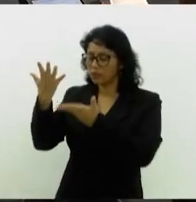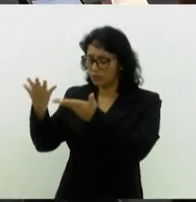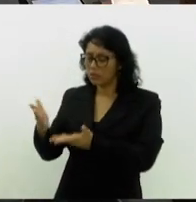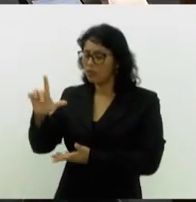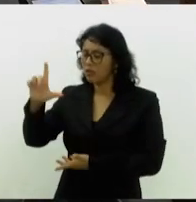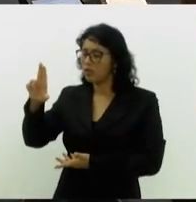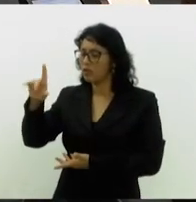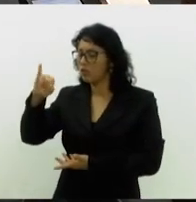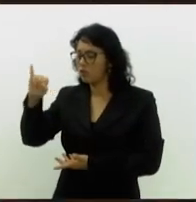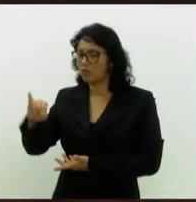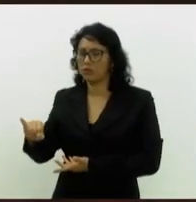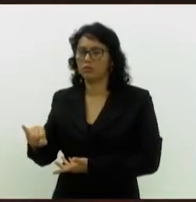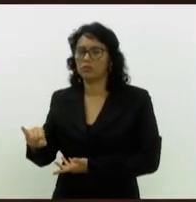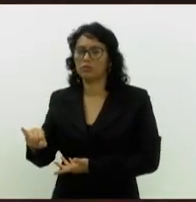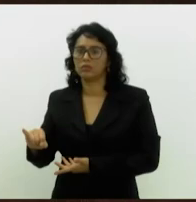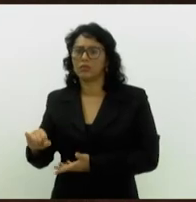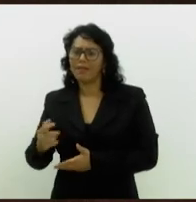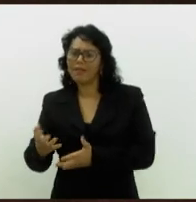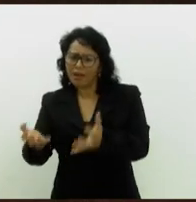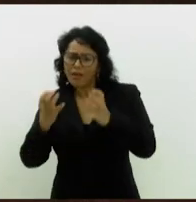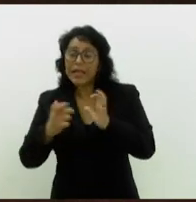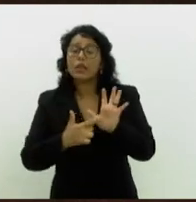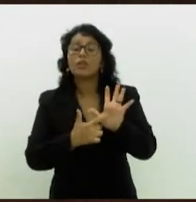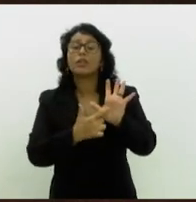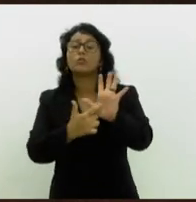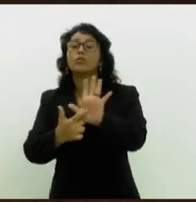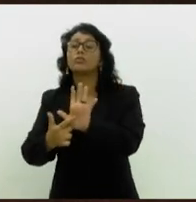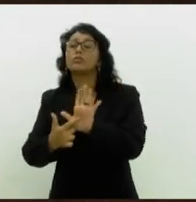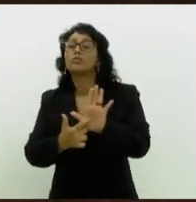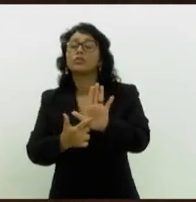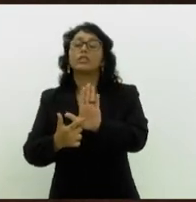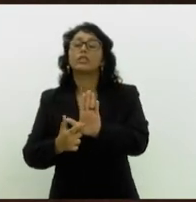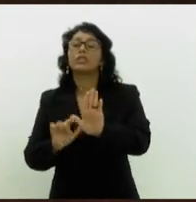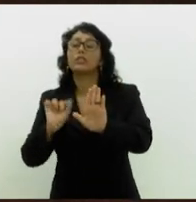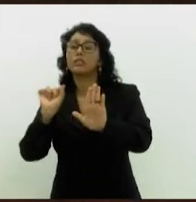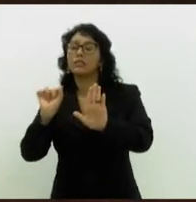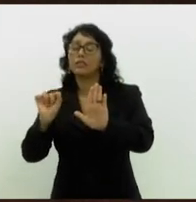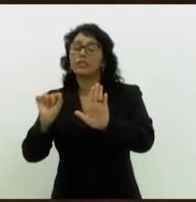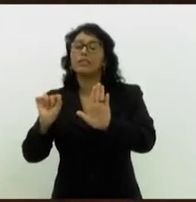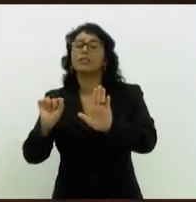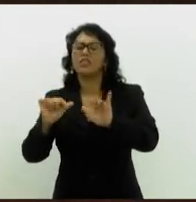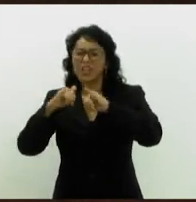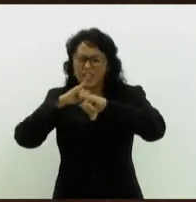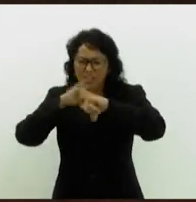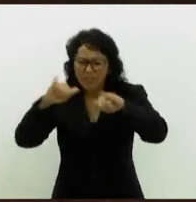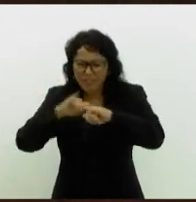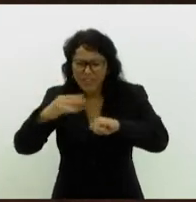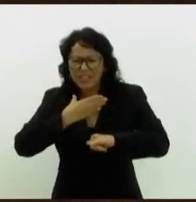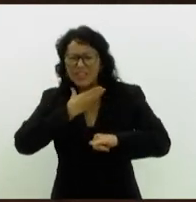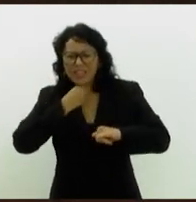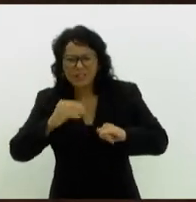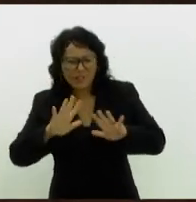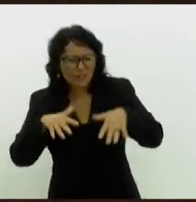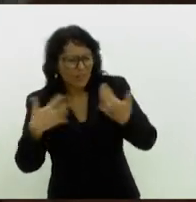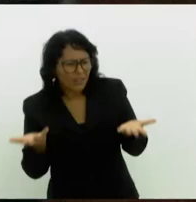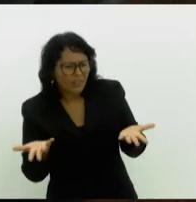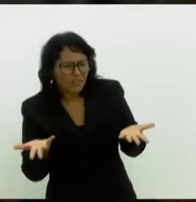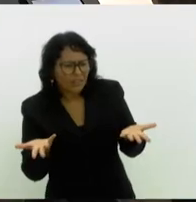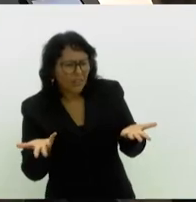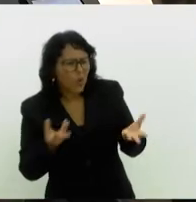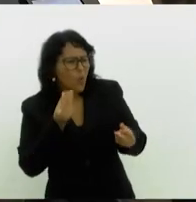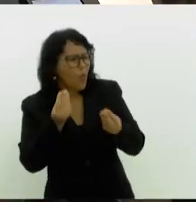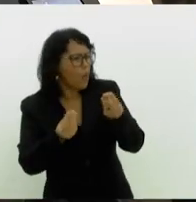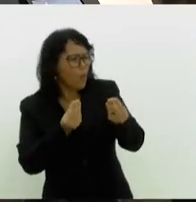porque eu quero demonstrar aqui senhora presidente que fake News é isso